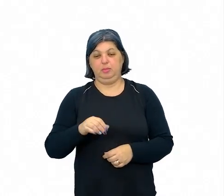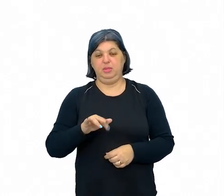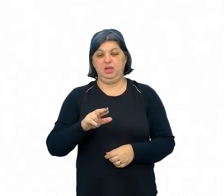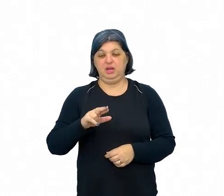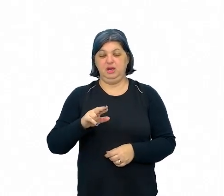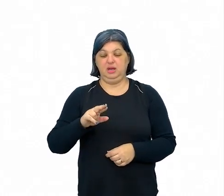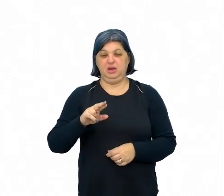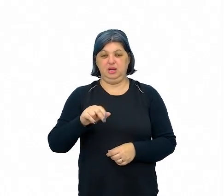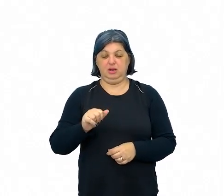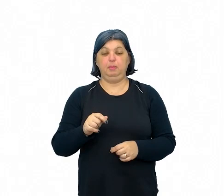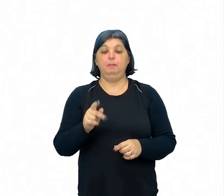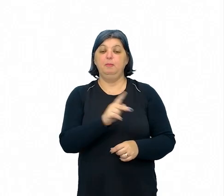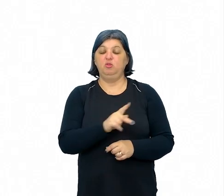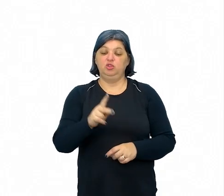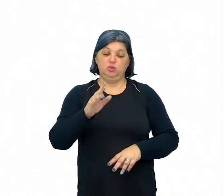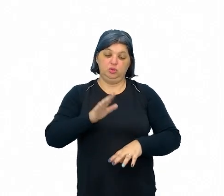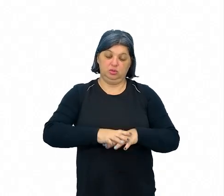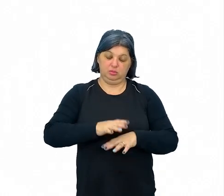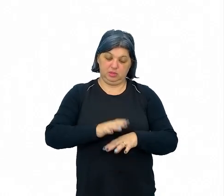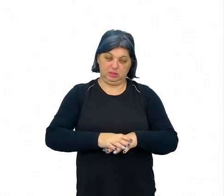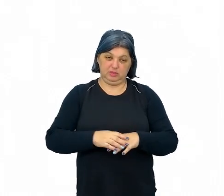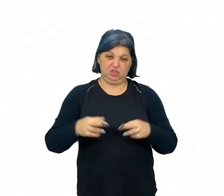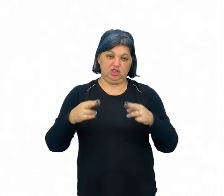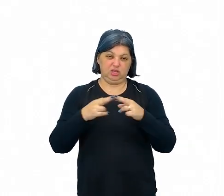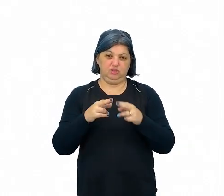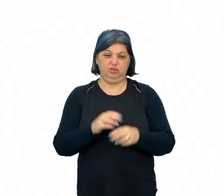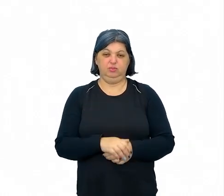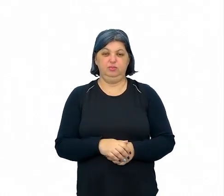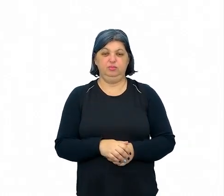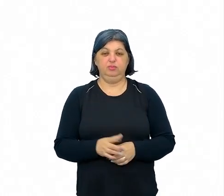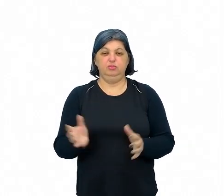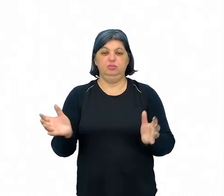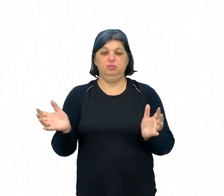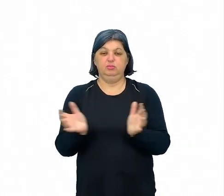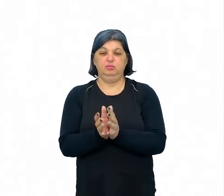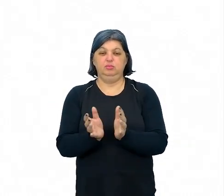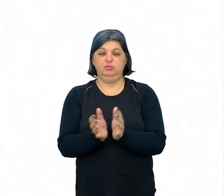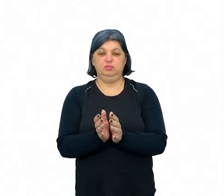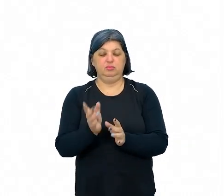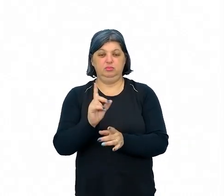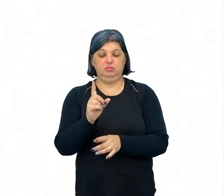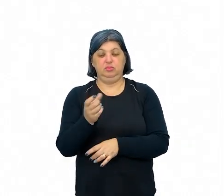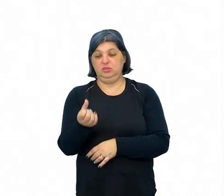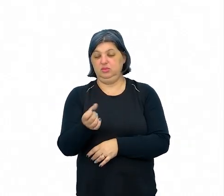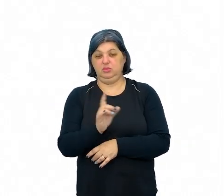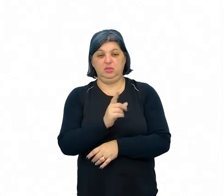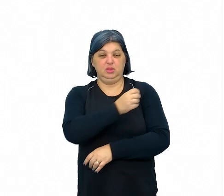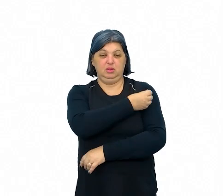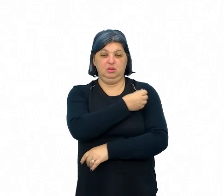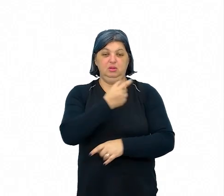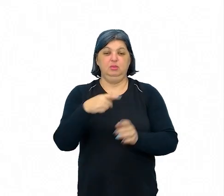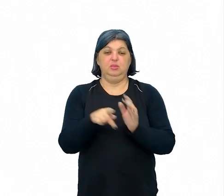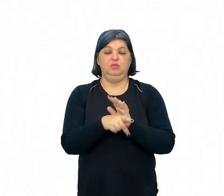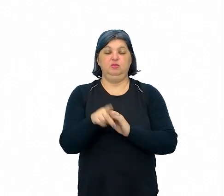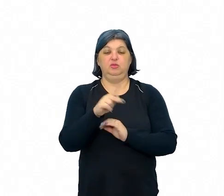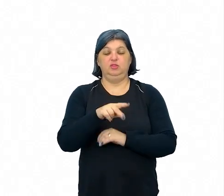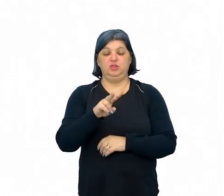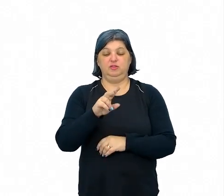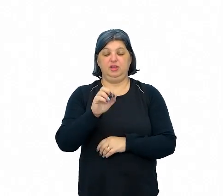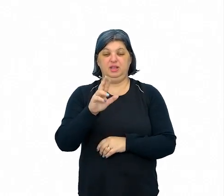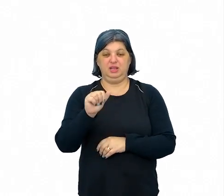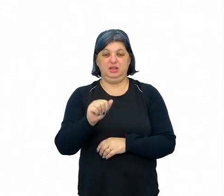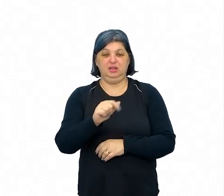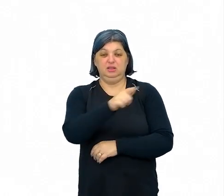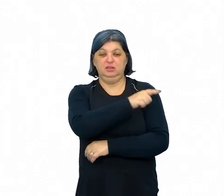de matemática da rede, né, do sétimo ano, não, perdão, sexto ano, professora Vera Mônica, sétimo